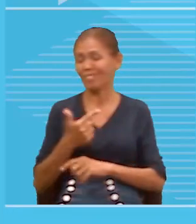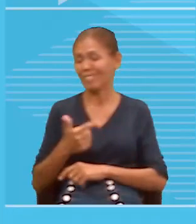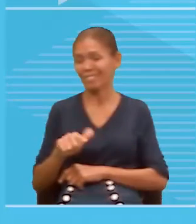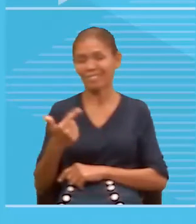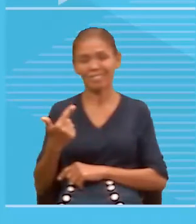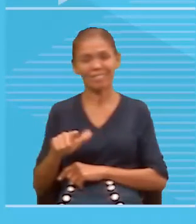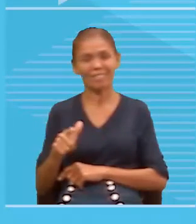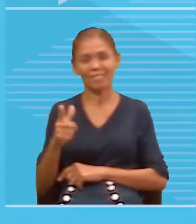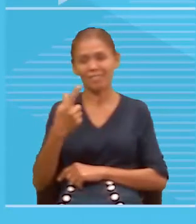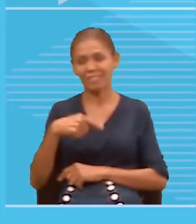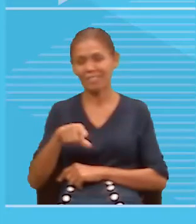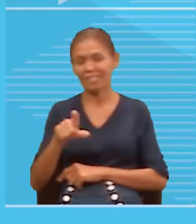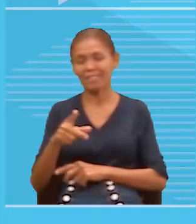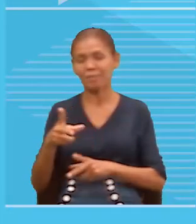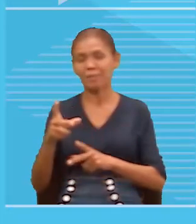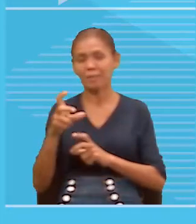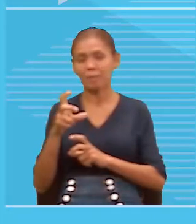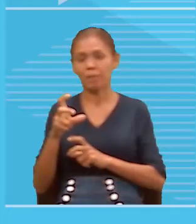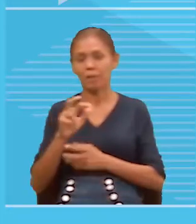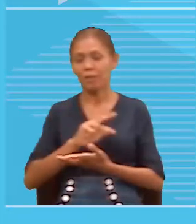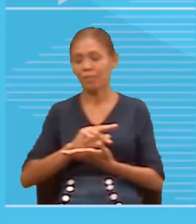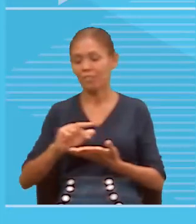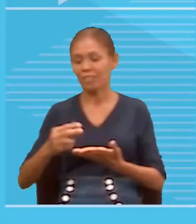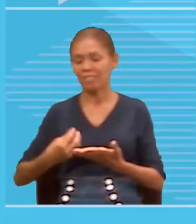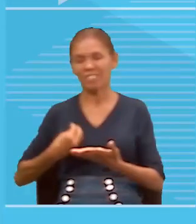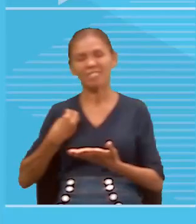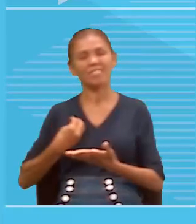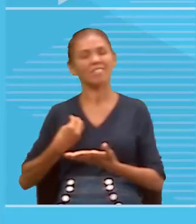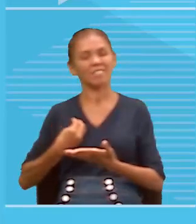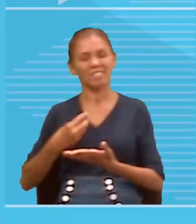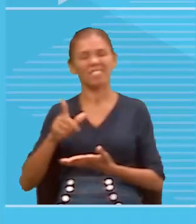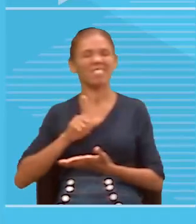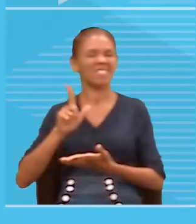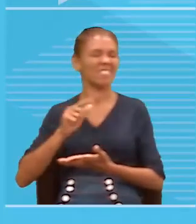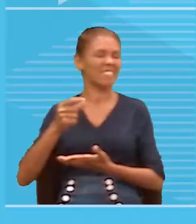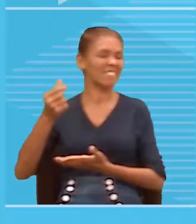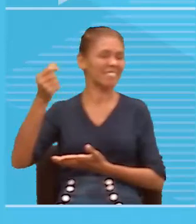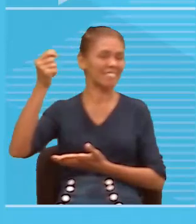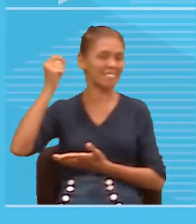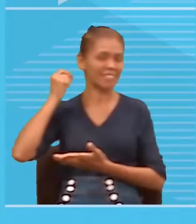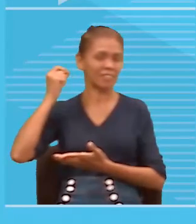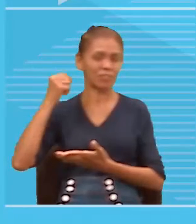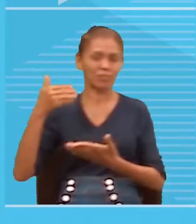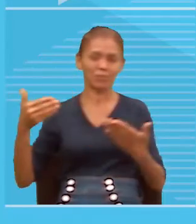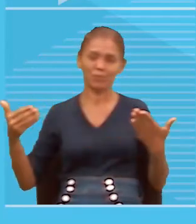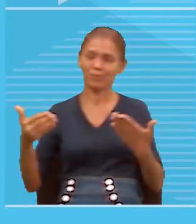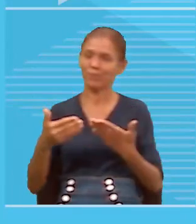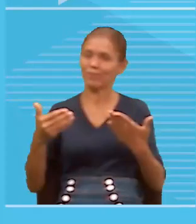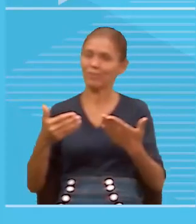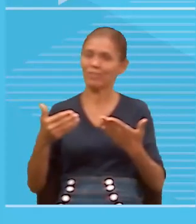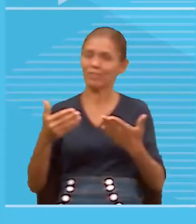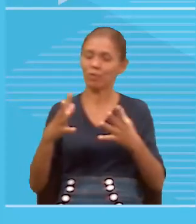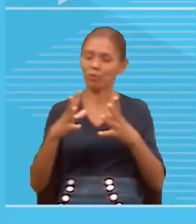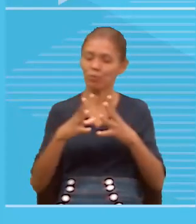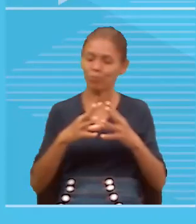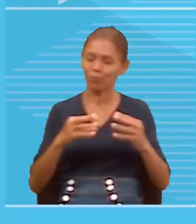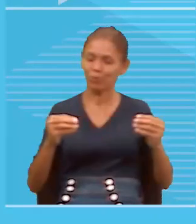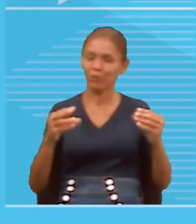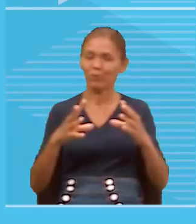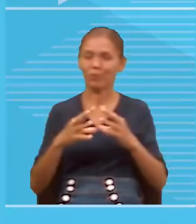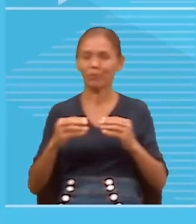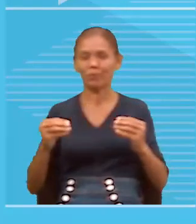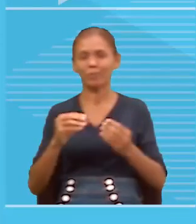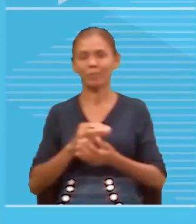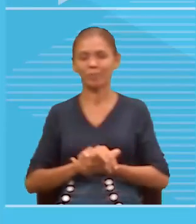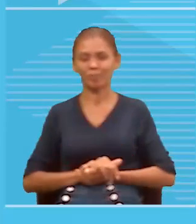ver o tanto de seres vivos que já existiram né Então hoje tem muito bicho muita planta muitos microorganismos Mas isso não é nenhum